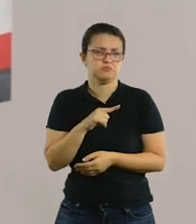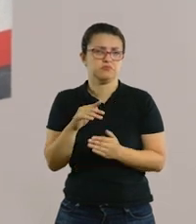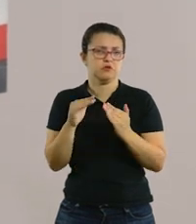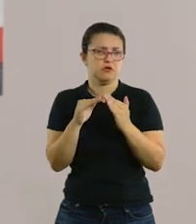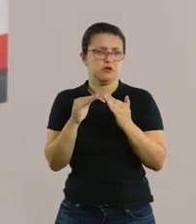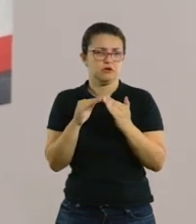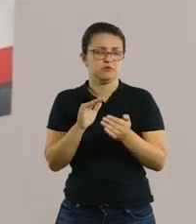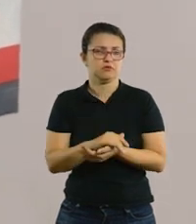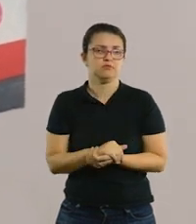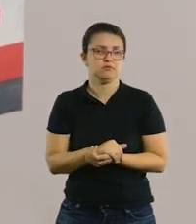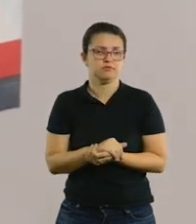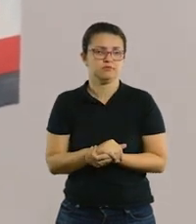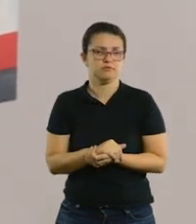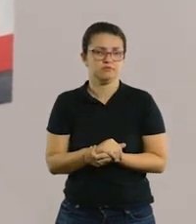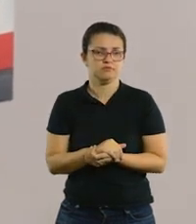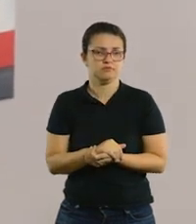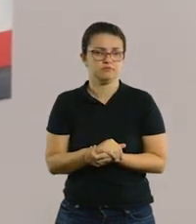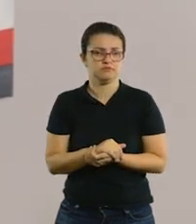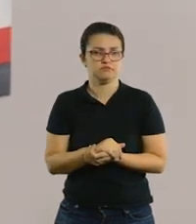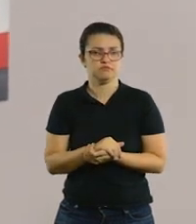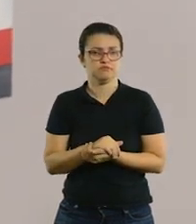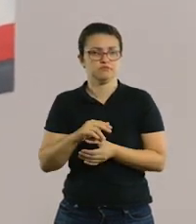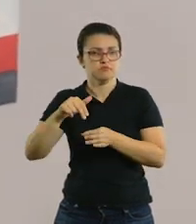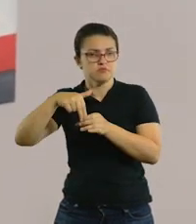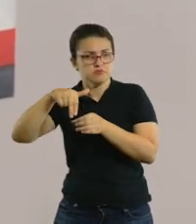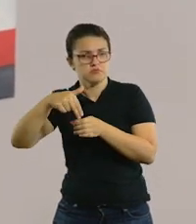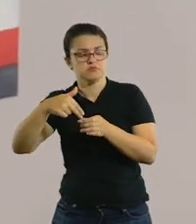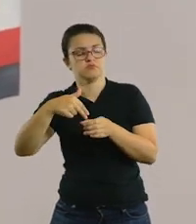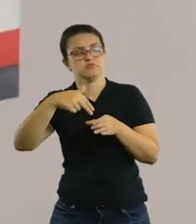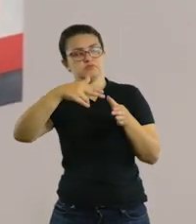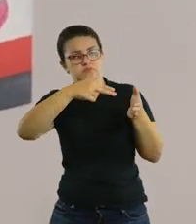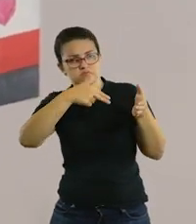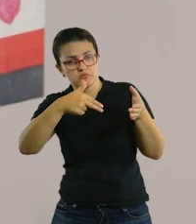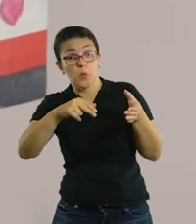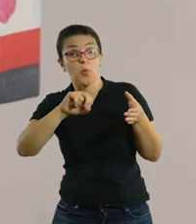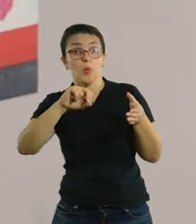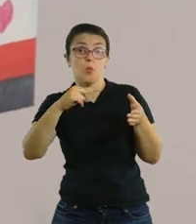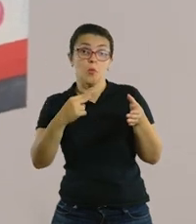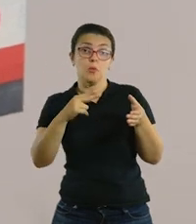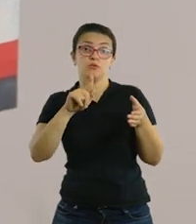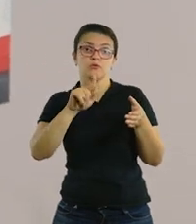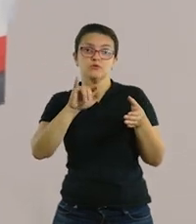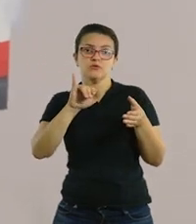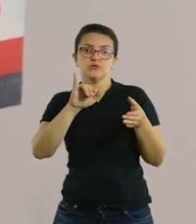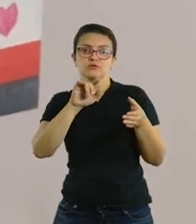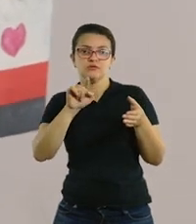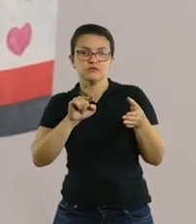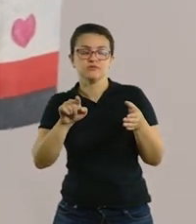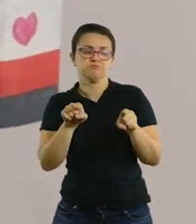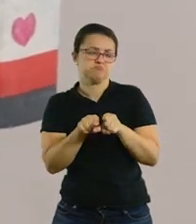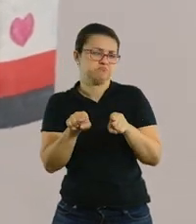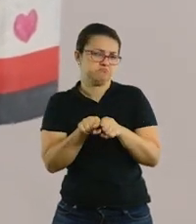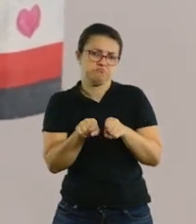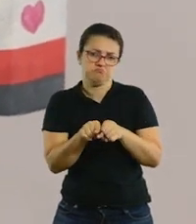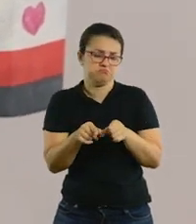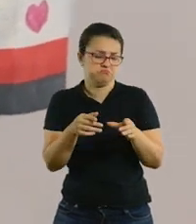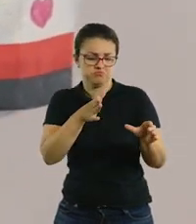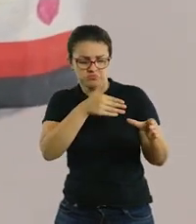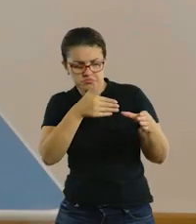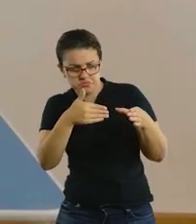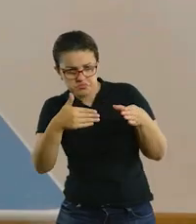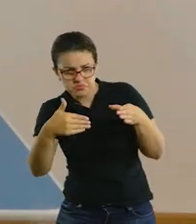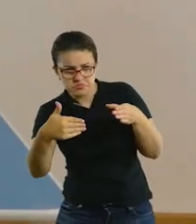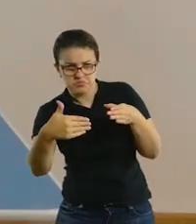que vocês tenham na casa de vocês, com tinta guache ou giz de cera, de acordo com a criatividade de